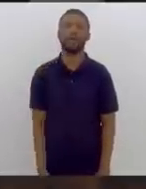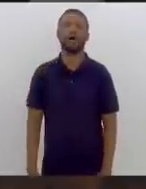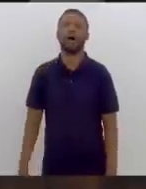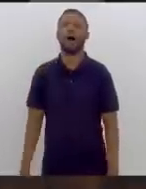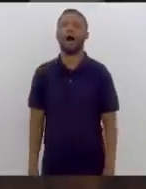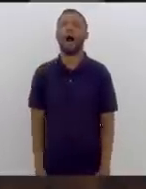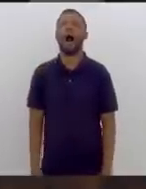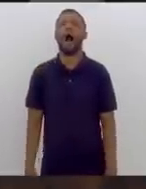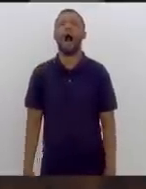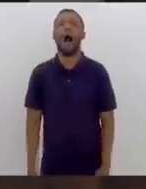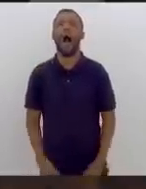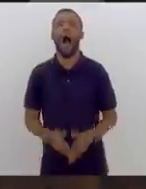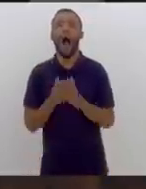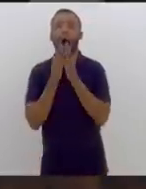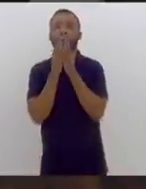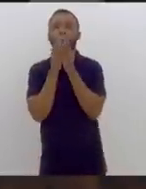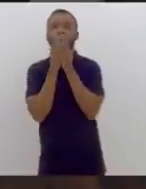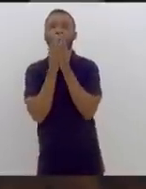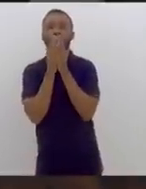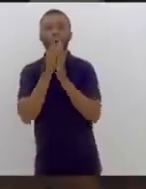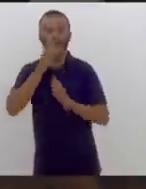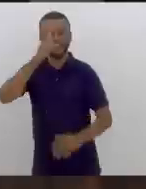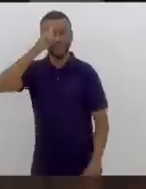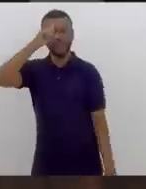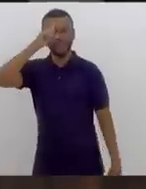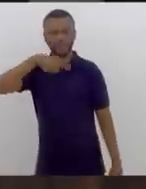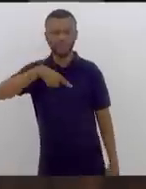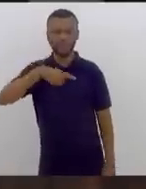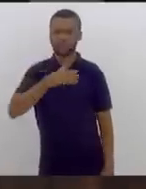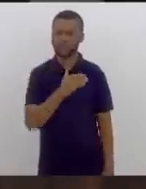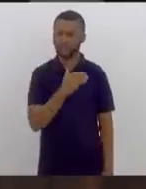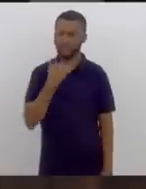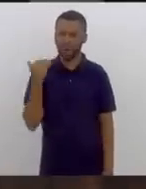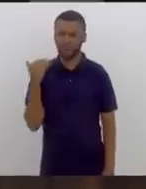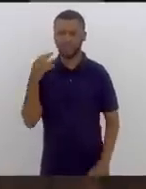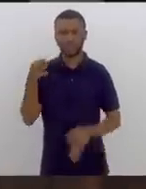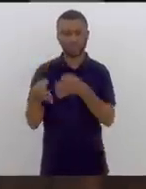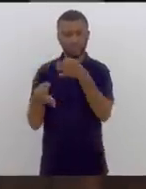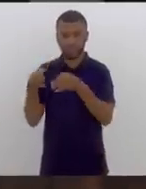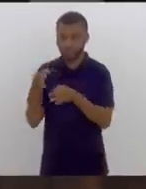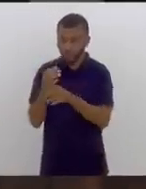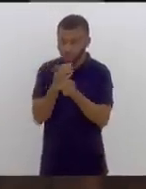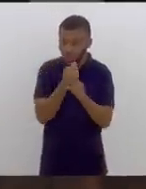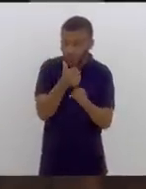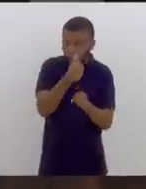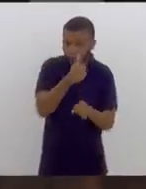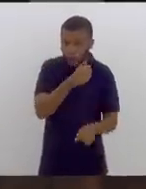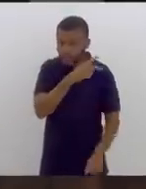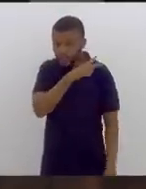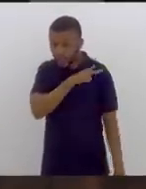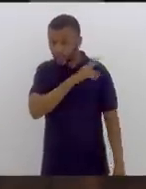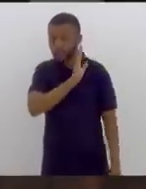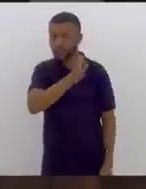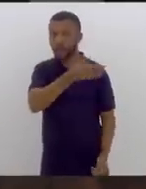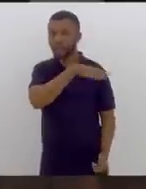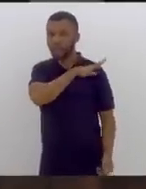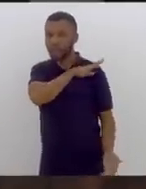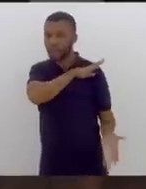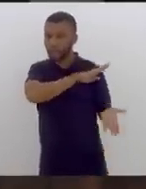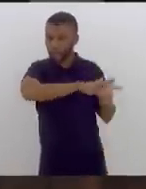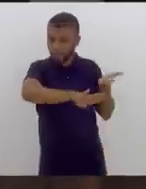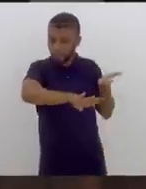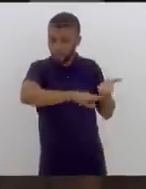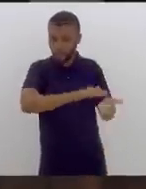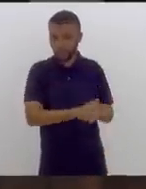segundo mandante da morte da juíza os 11 cabos já foram excluídos ele está